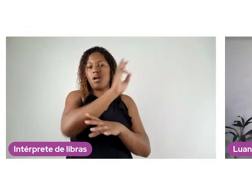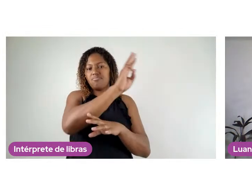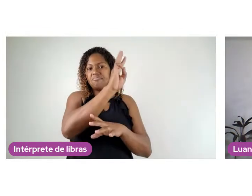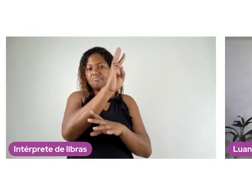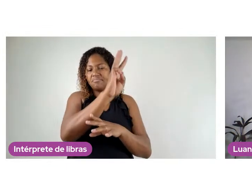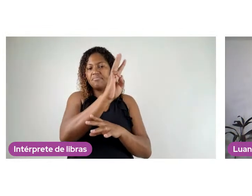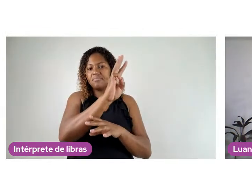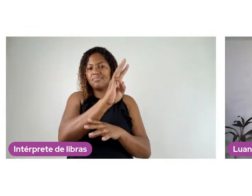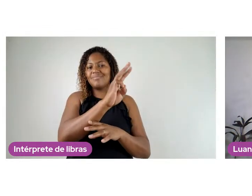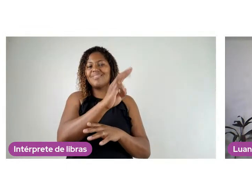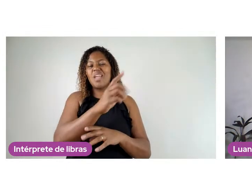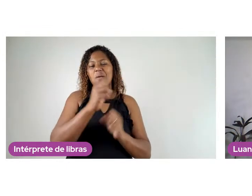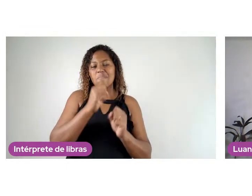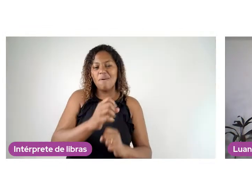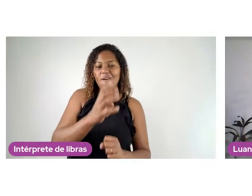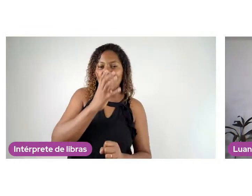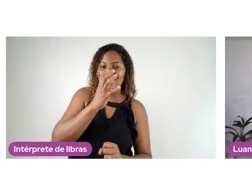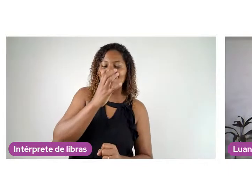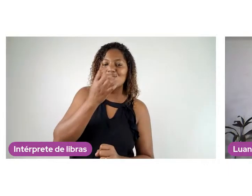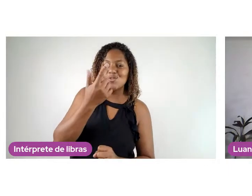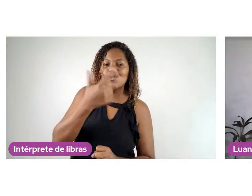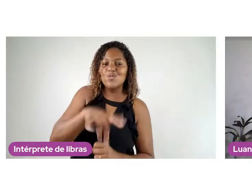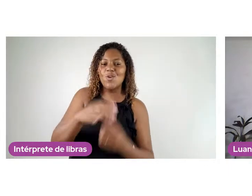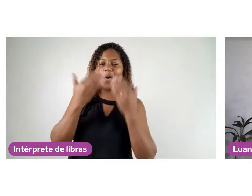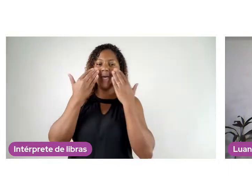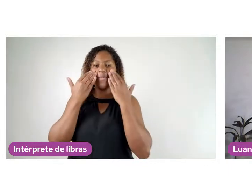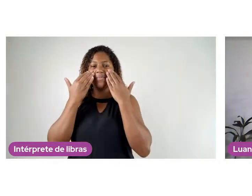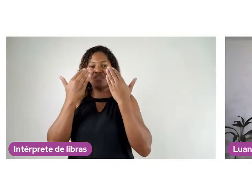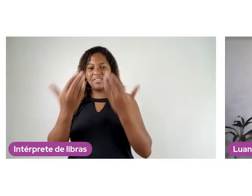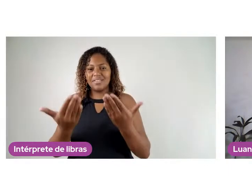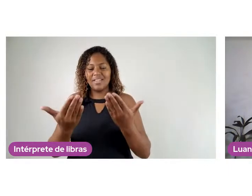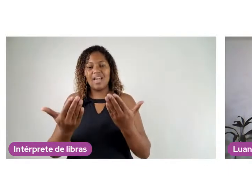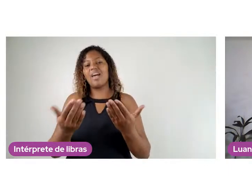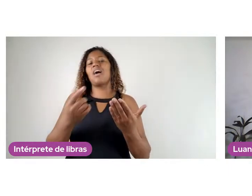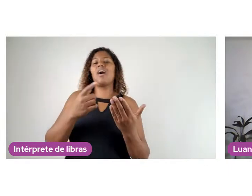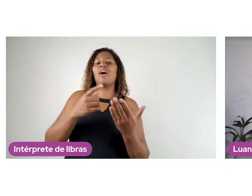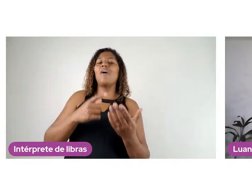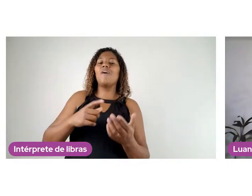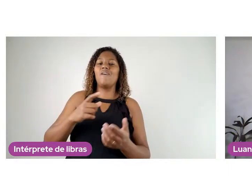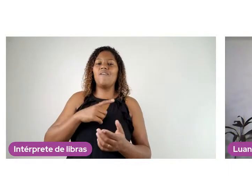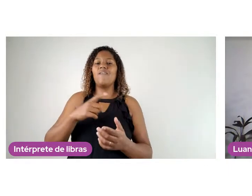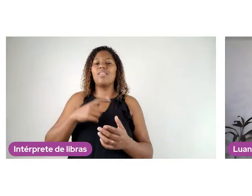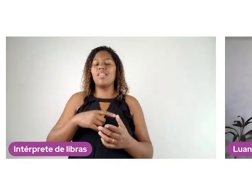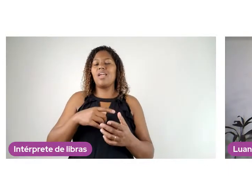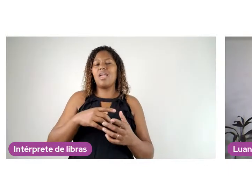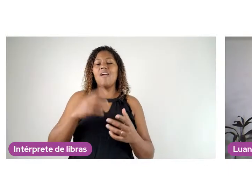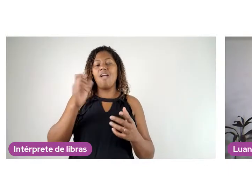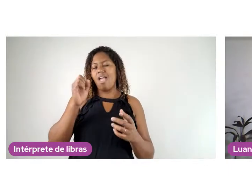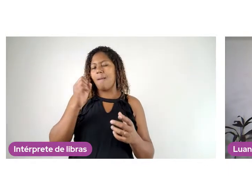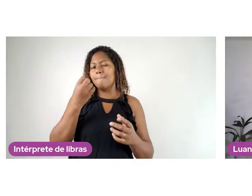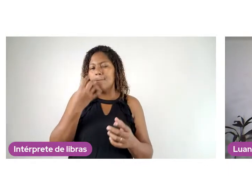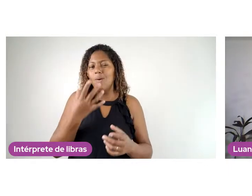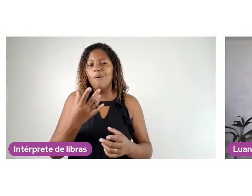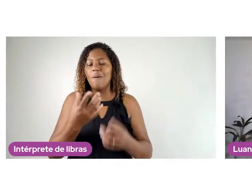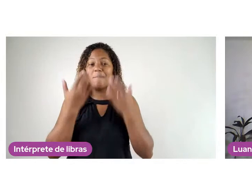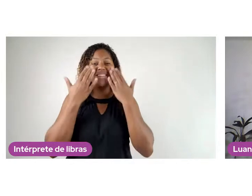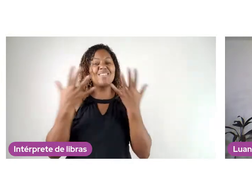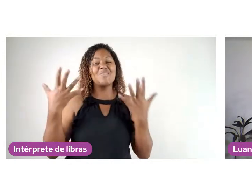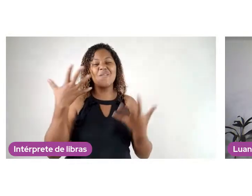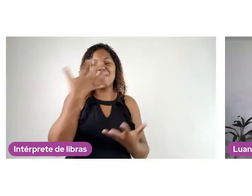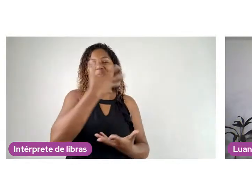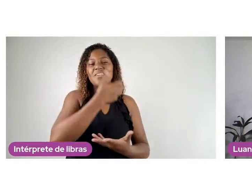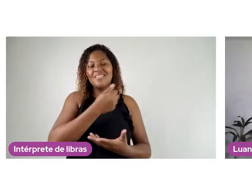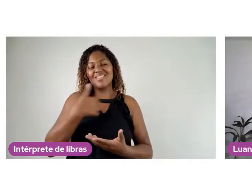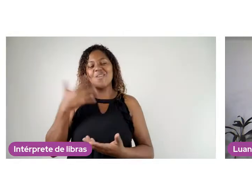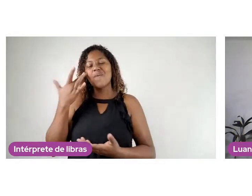e podem assistir novamente a apresentação, né, sem interrupções, porque acho que vale a pena, ficou uma apresentação muito bonita. Foi